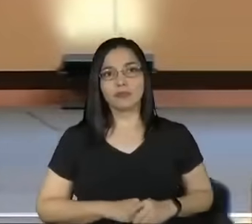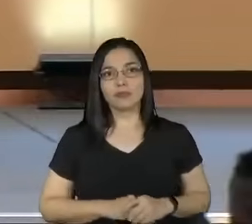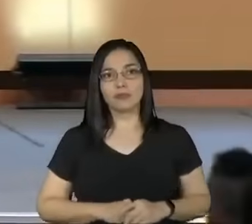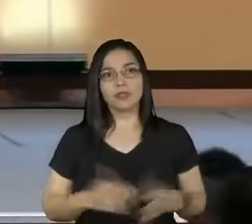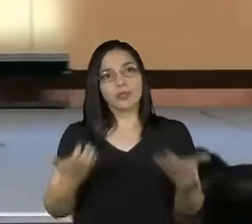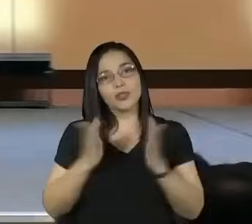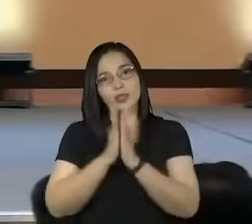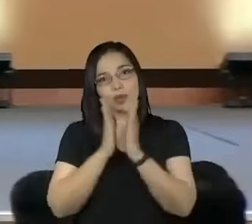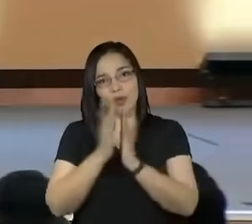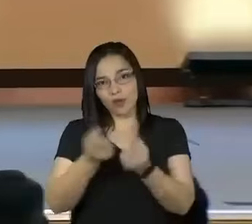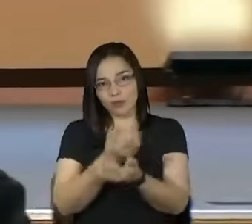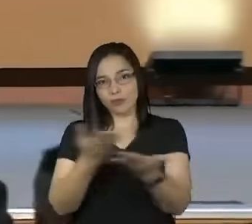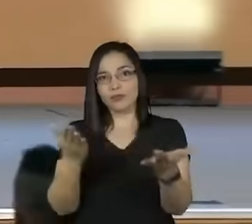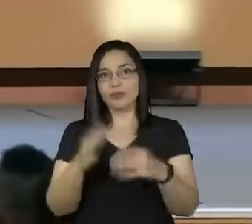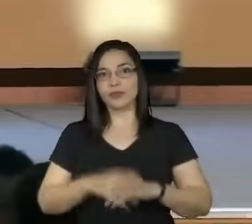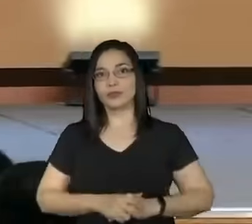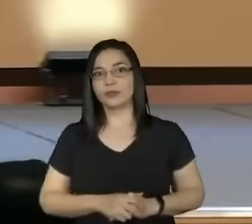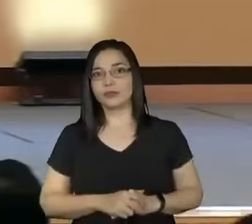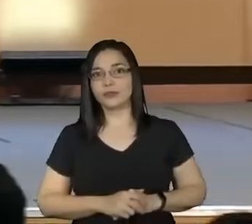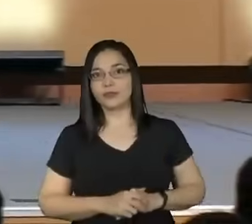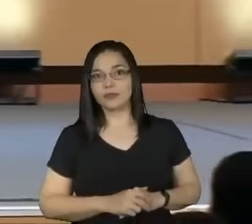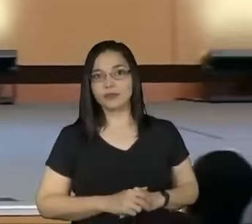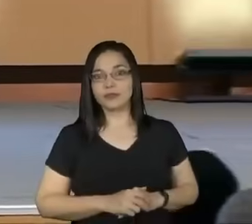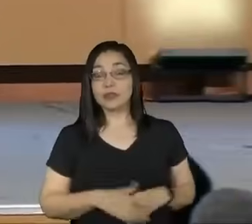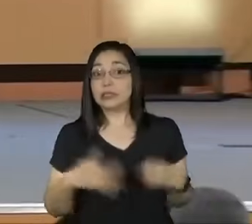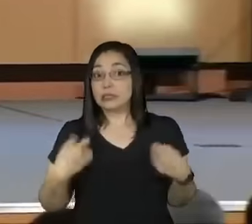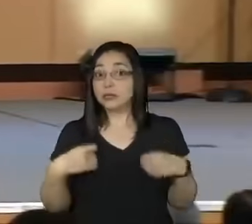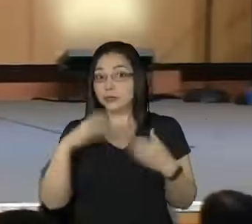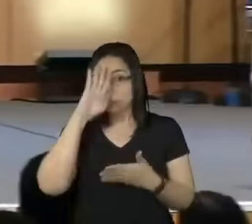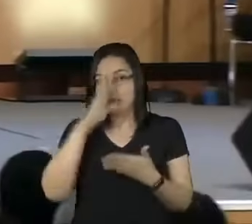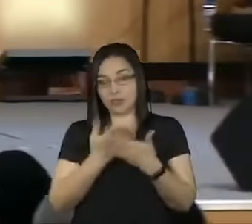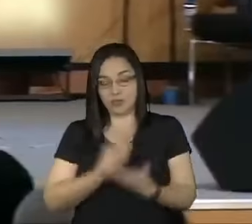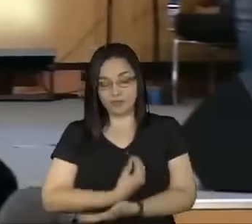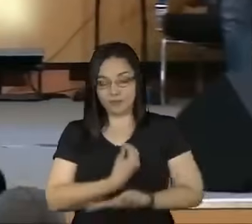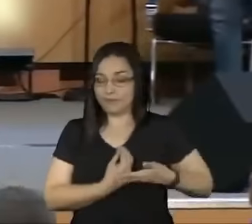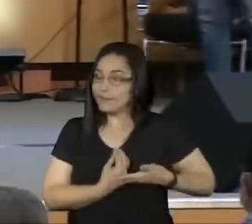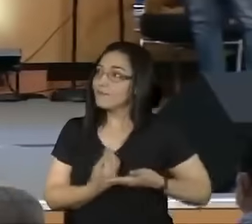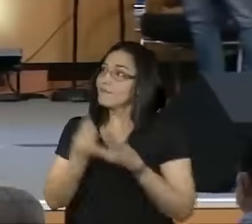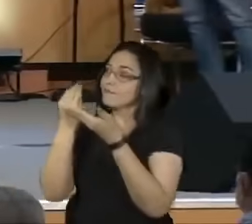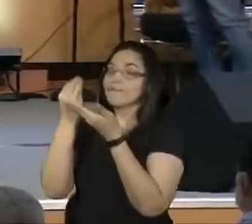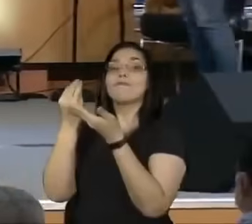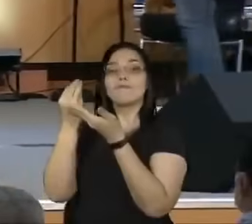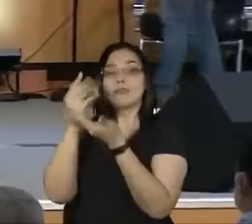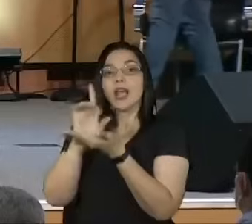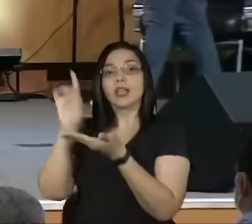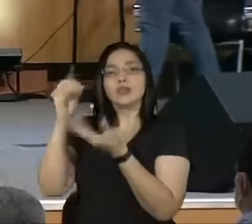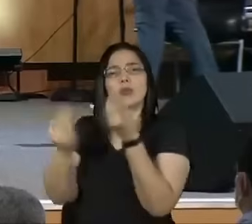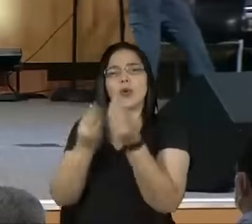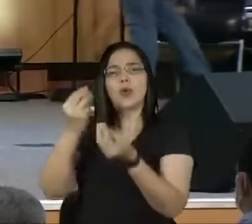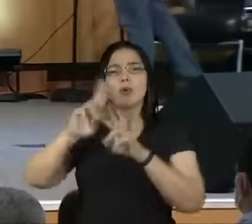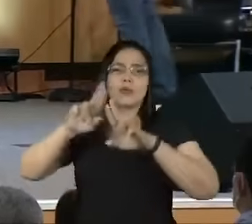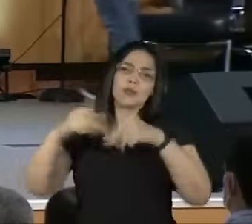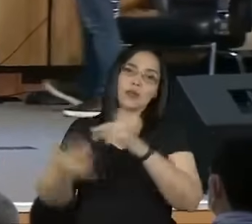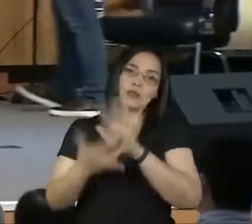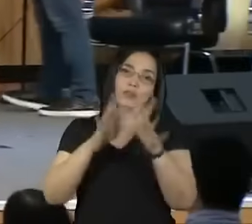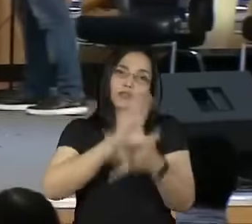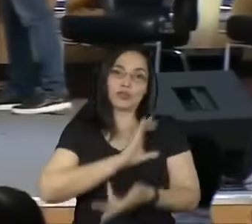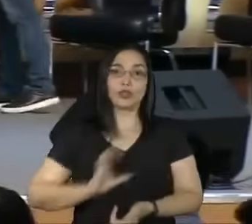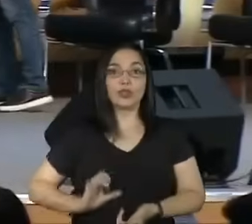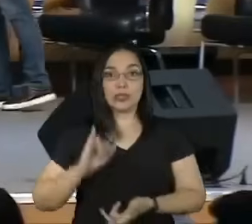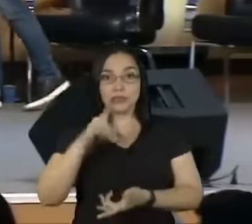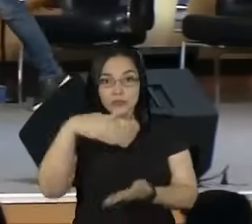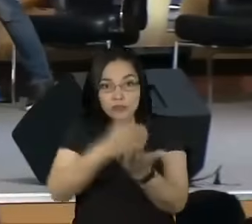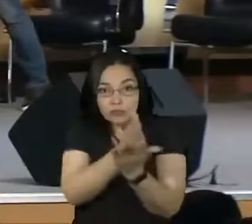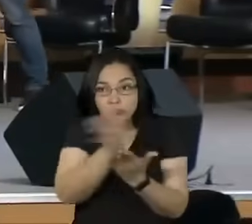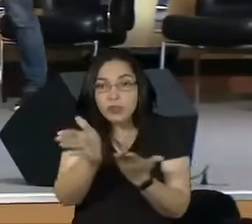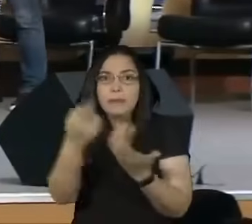eu queria orar por você Você Precisa Crer entregar sua vida a Deus através de Cristo e você que tá afastado você